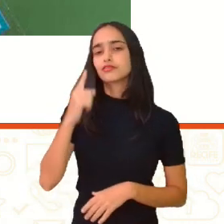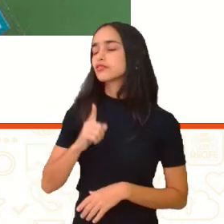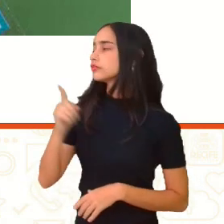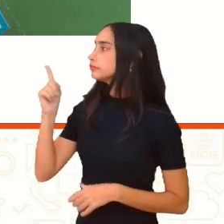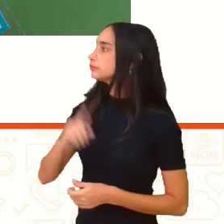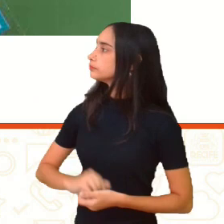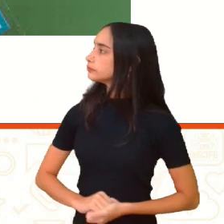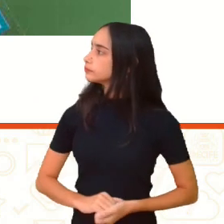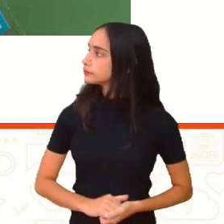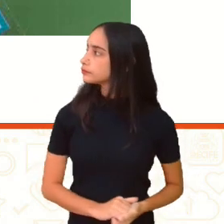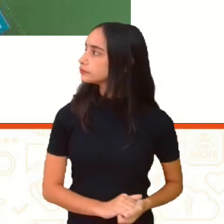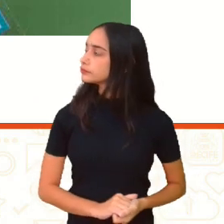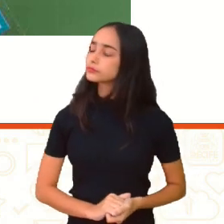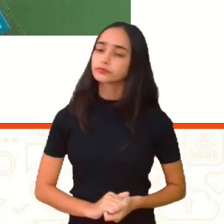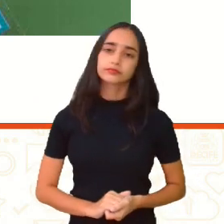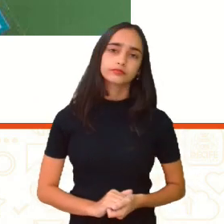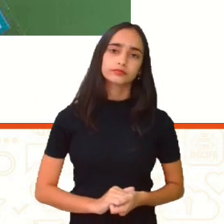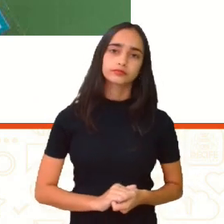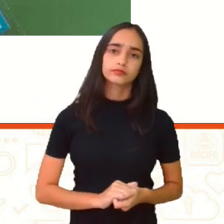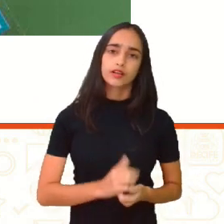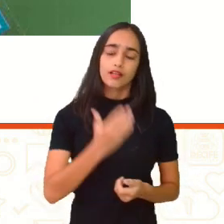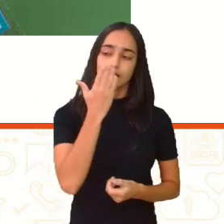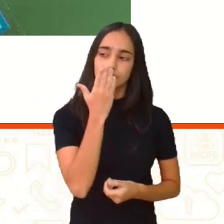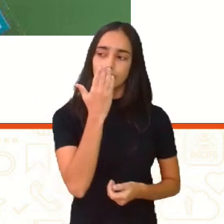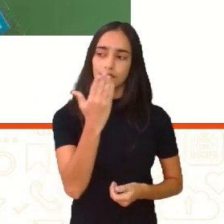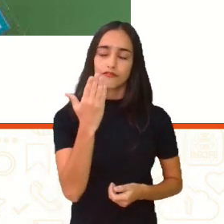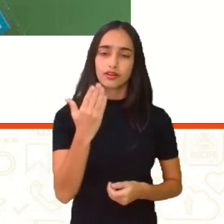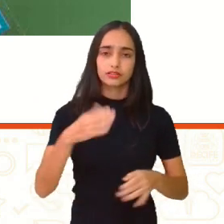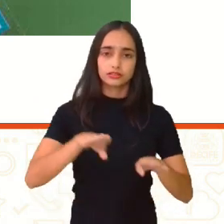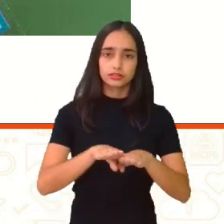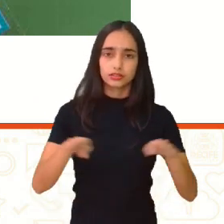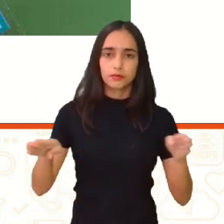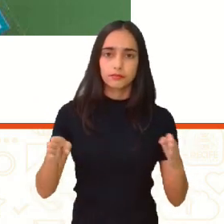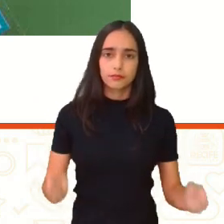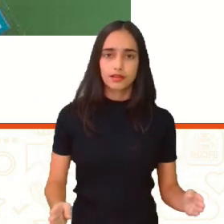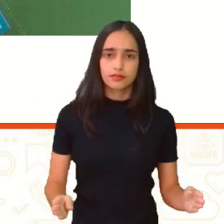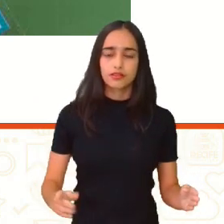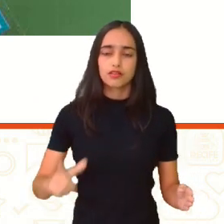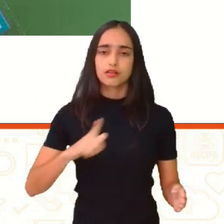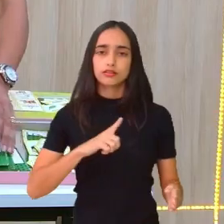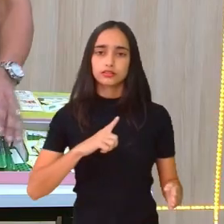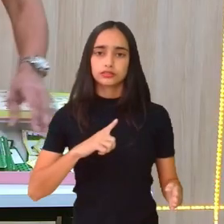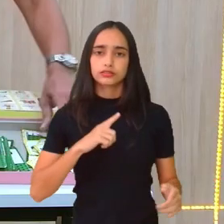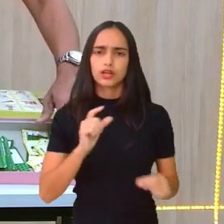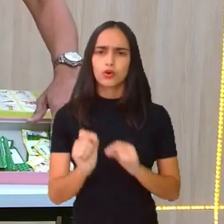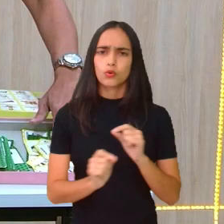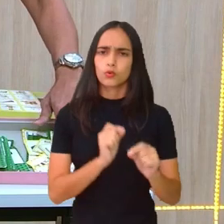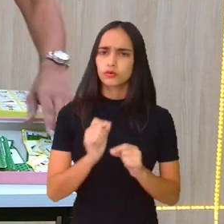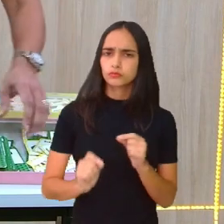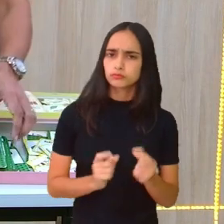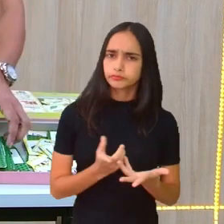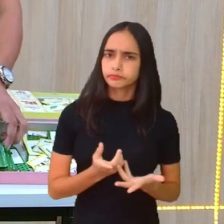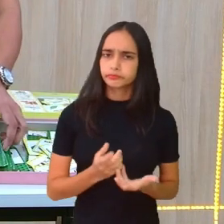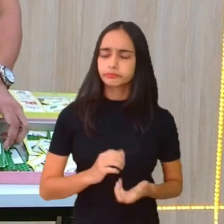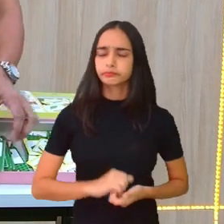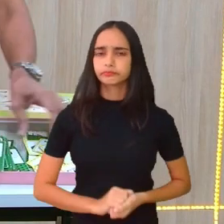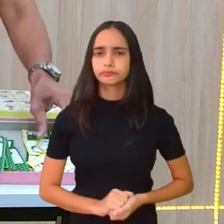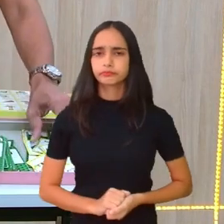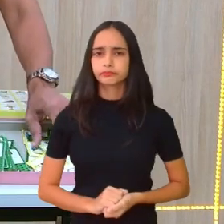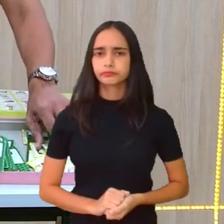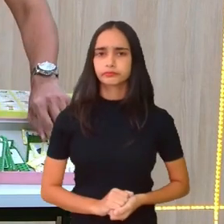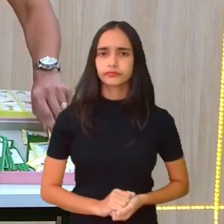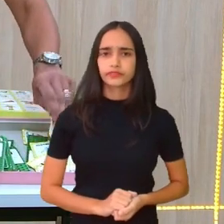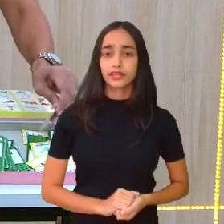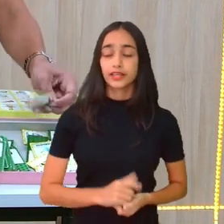a gente tem aqui na frente, aqui na mesa a gente tem aqui na frente, ó,